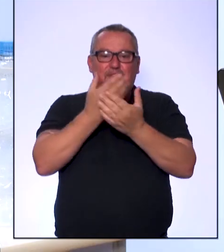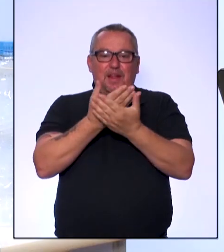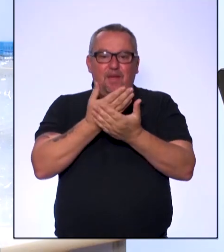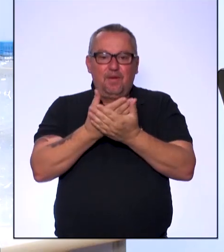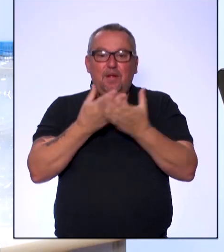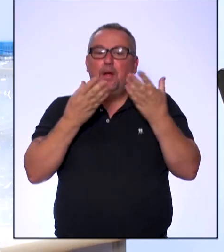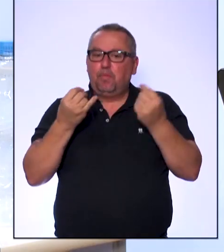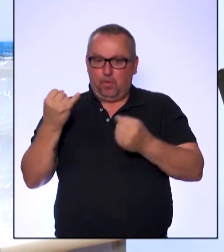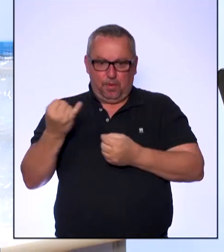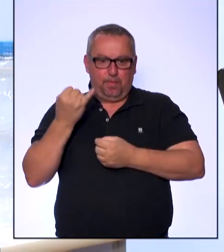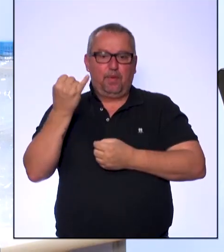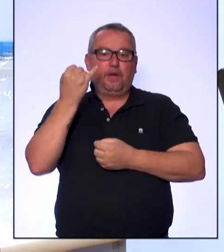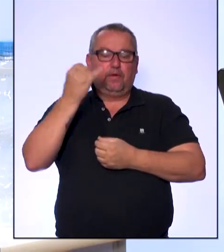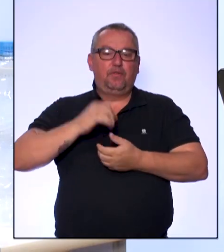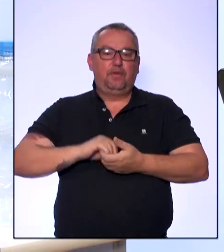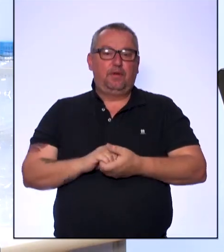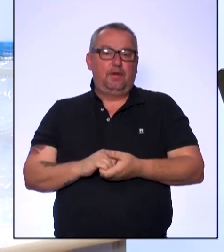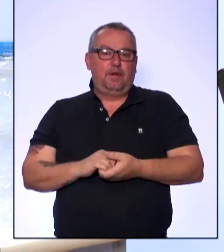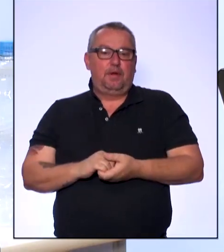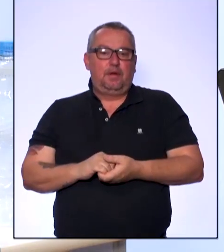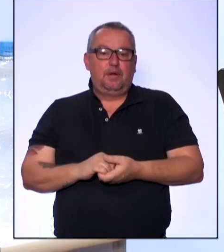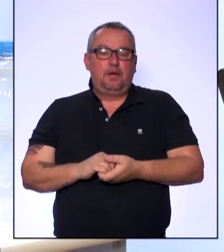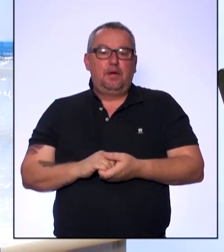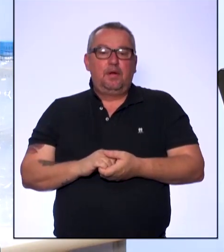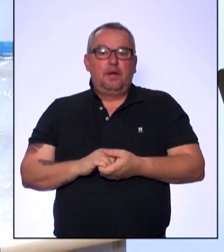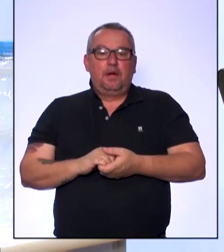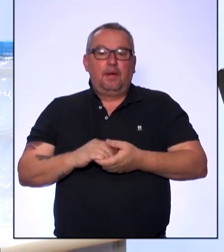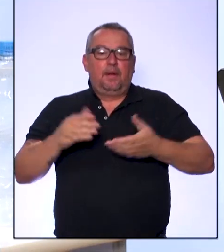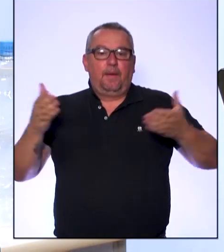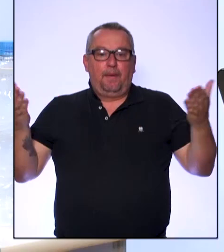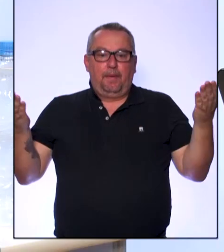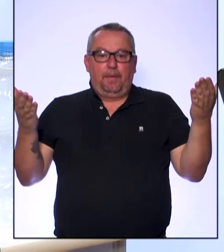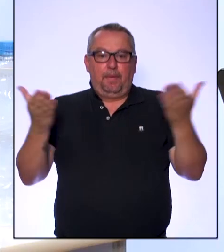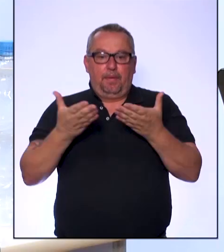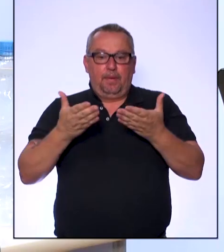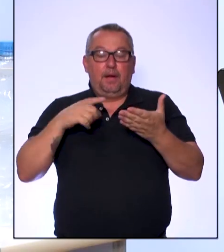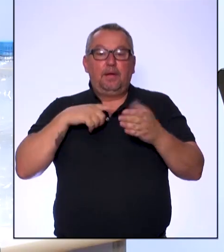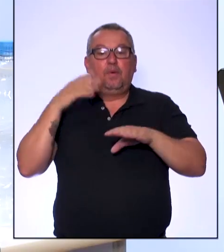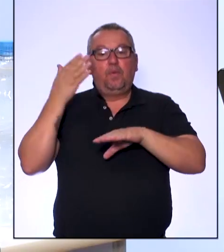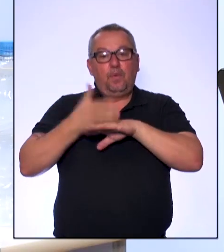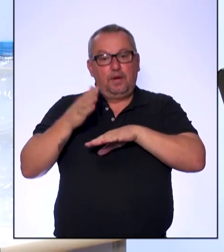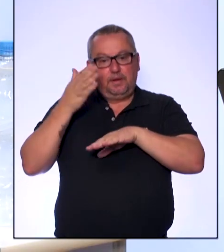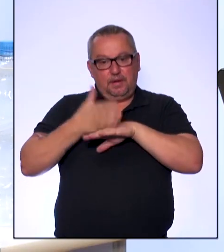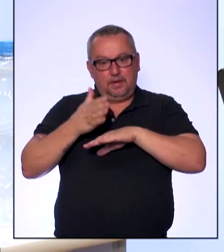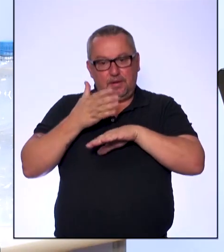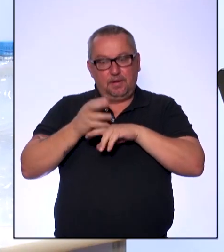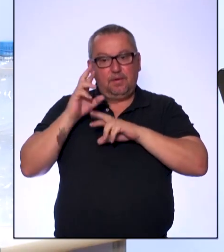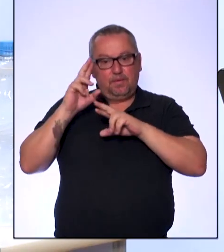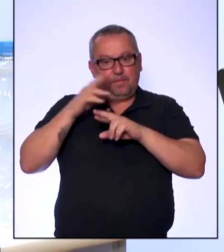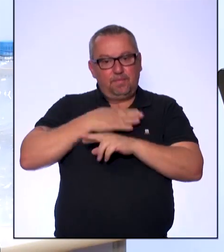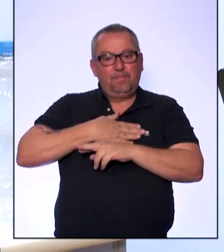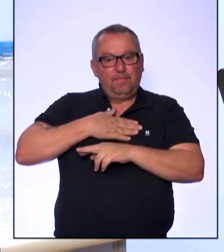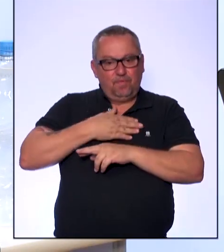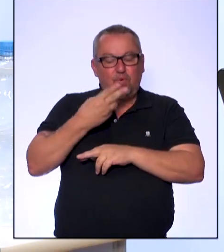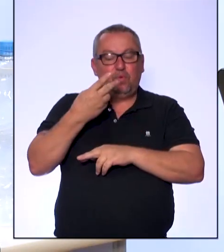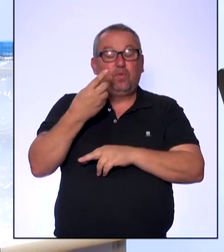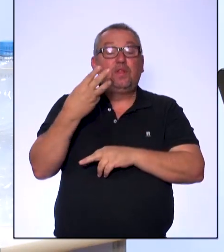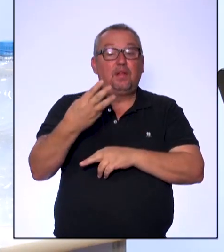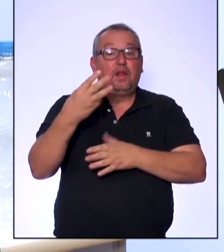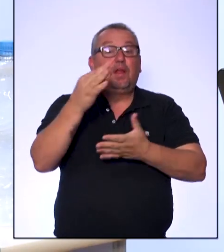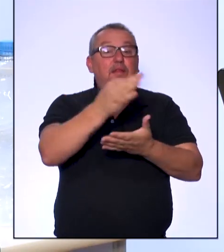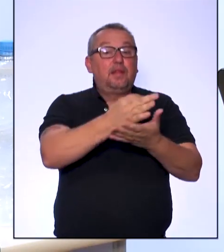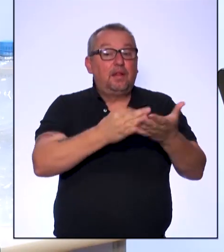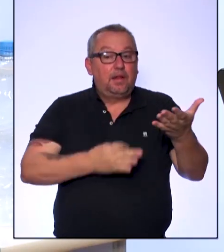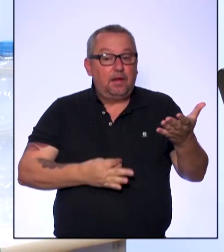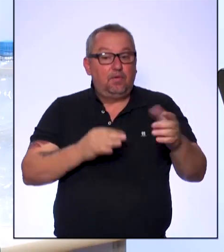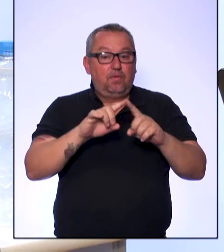Isso é muito importante. Agora, gente, nós temos uma tarefinha. Espero que vocês tenham gostado dos 3 textos, mas vamos